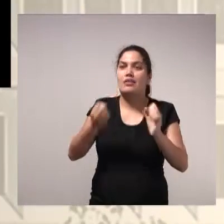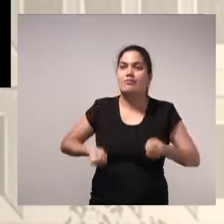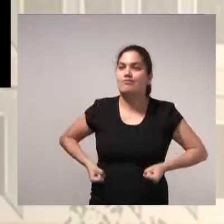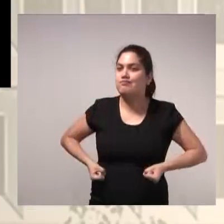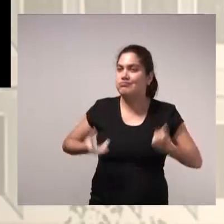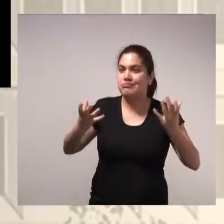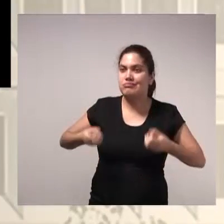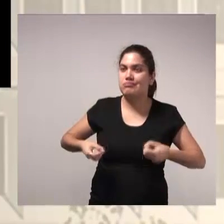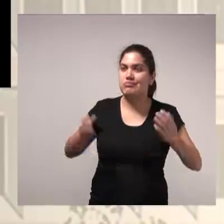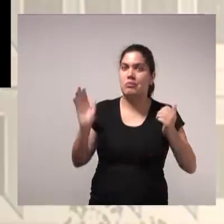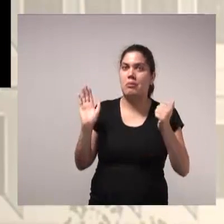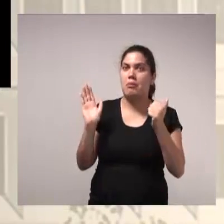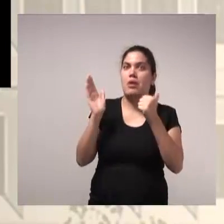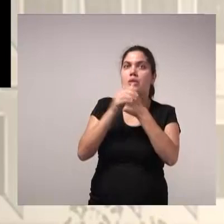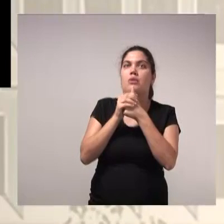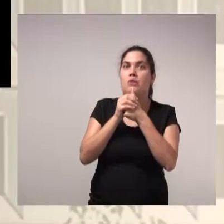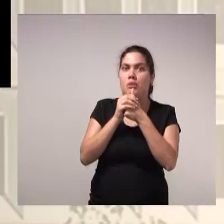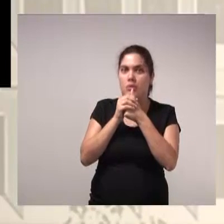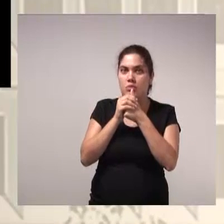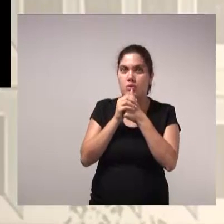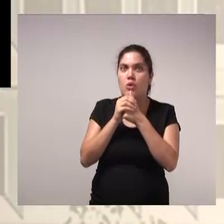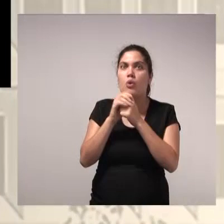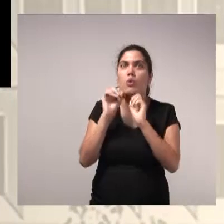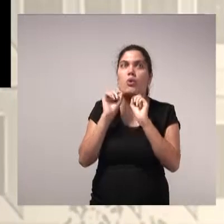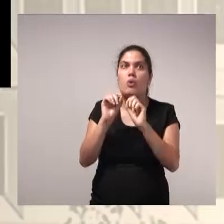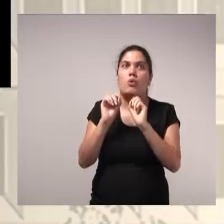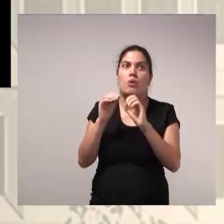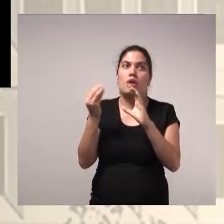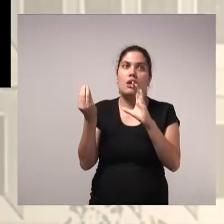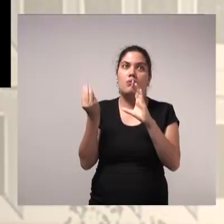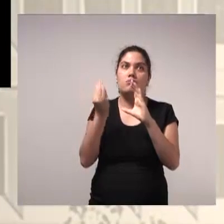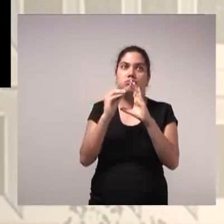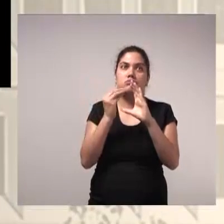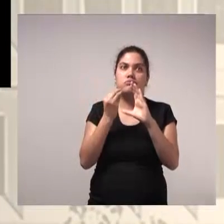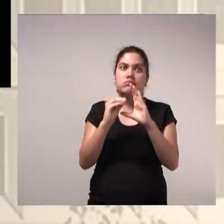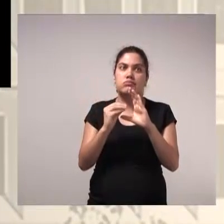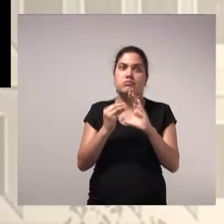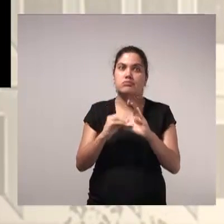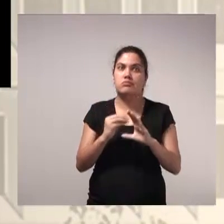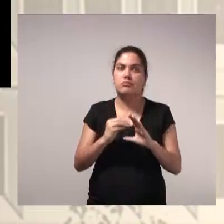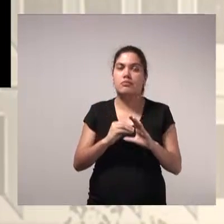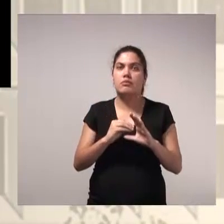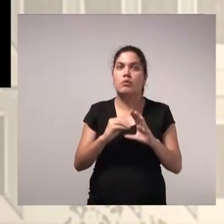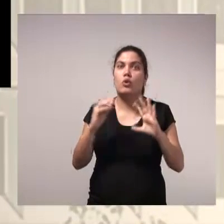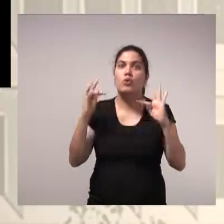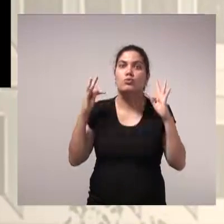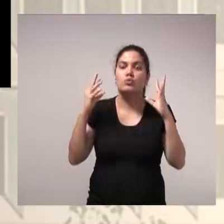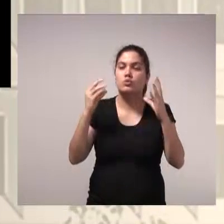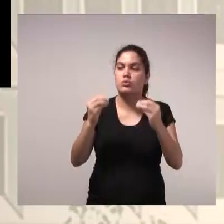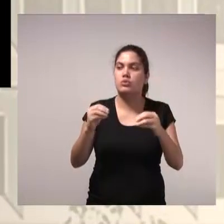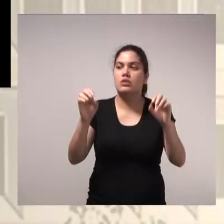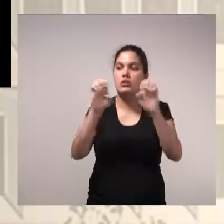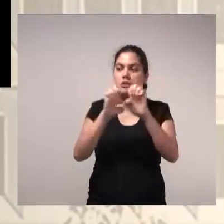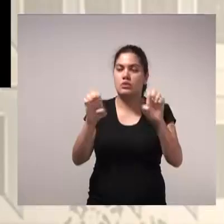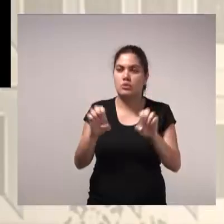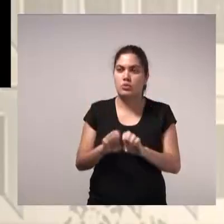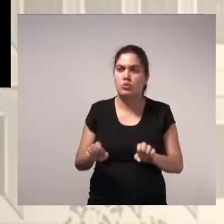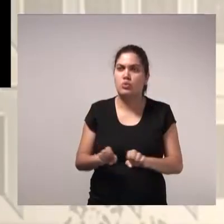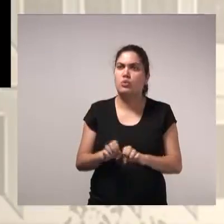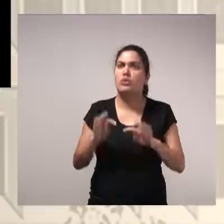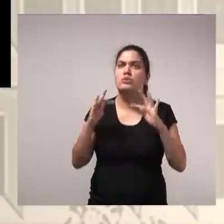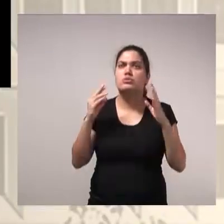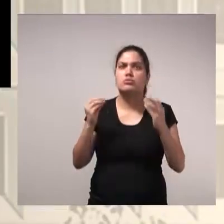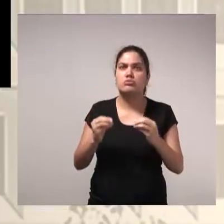para esconder o que está sendo colocado. Nesse caso, toda a estrutura e todas as